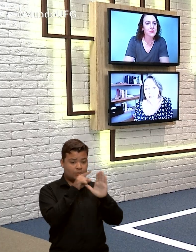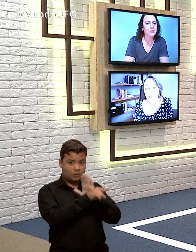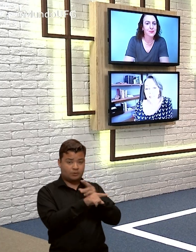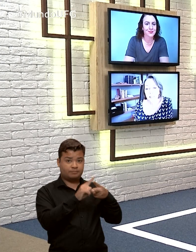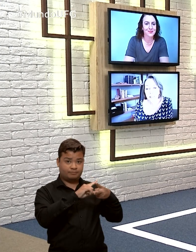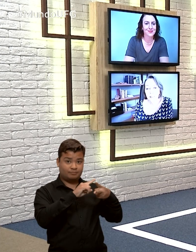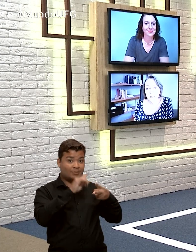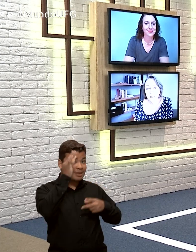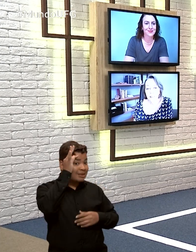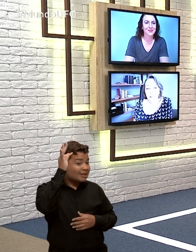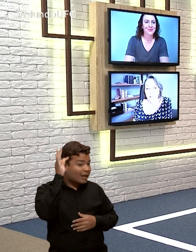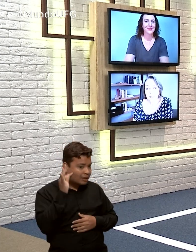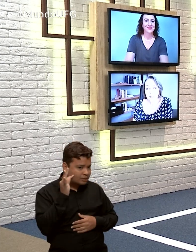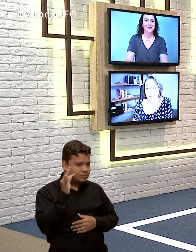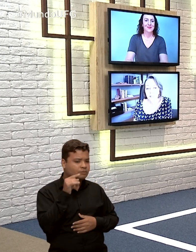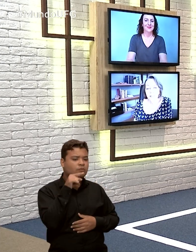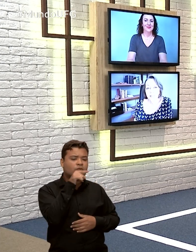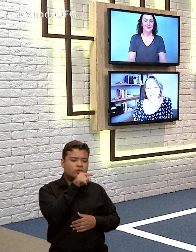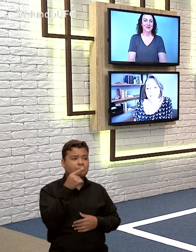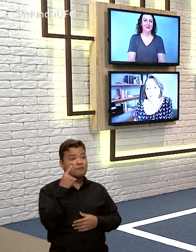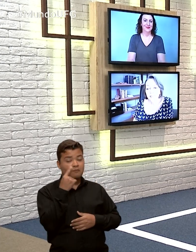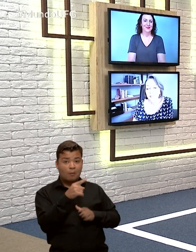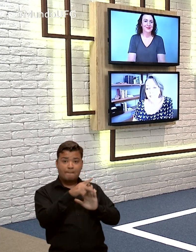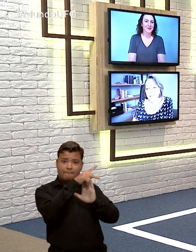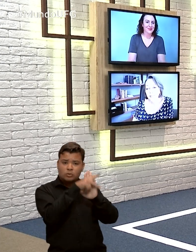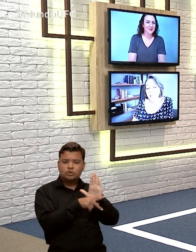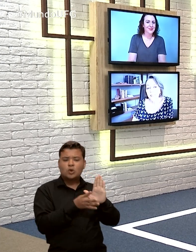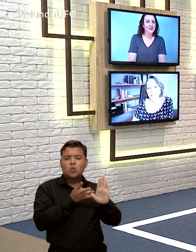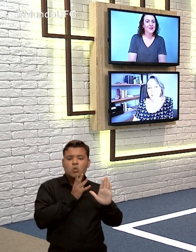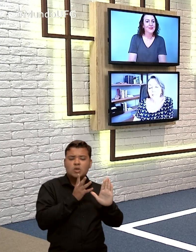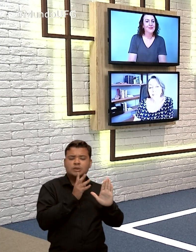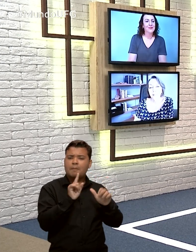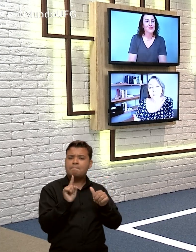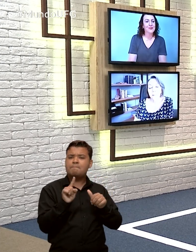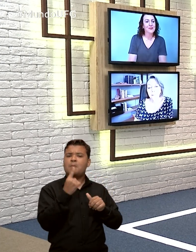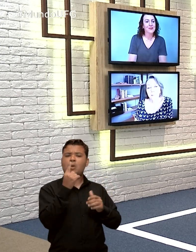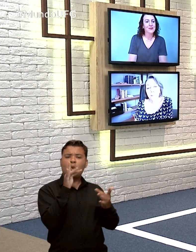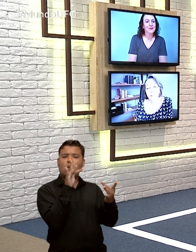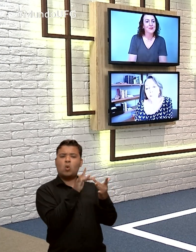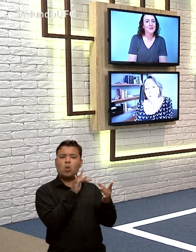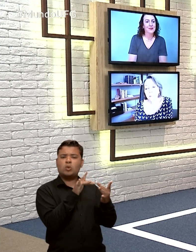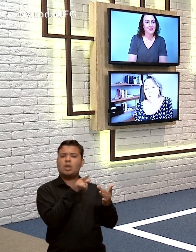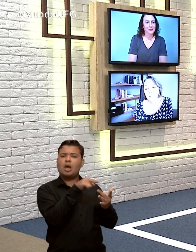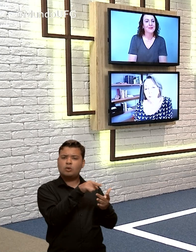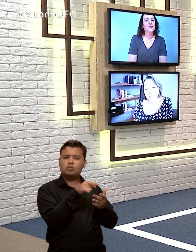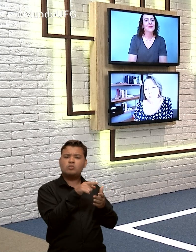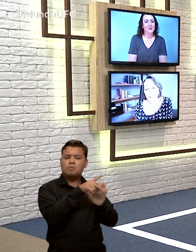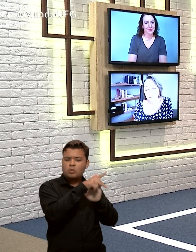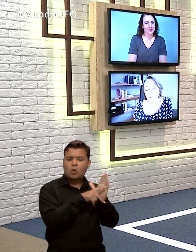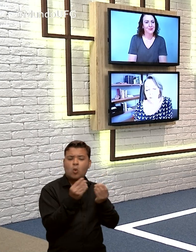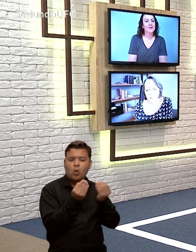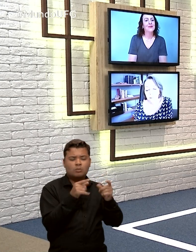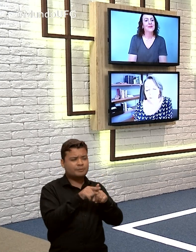você conheceu o projeto? Como que foi o seu primeiro contato com ele? E o que você achou, né?